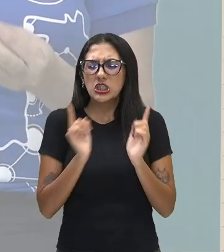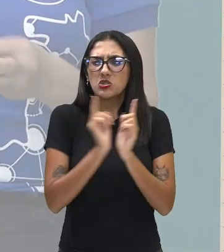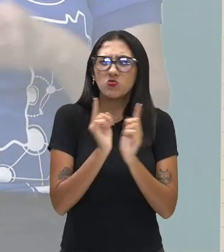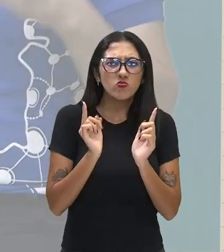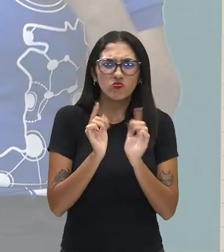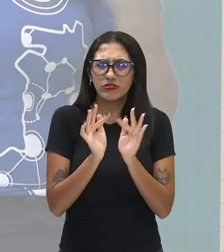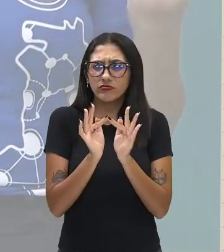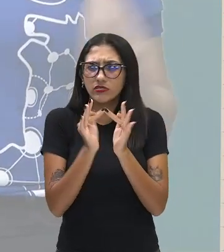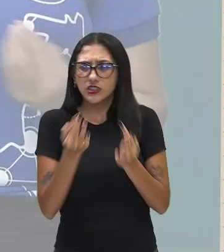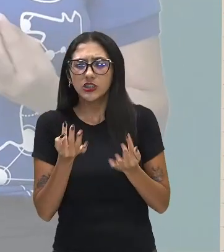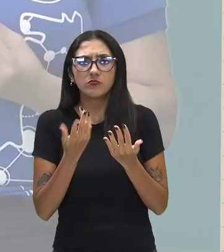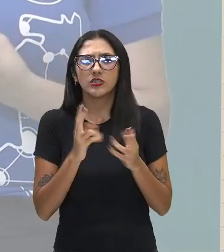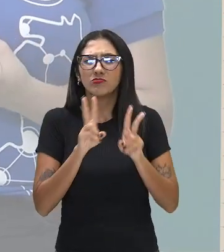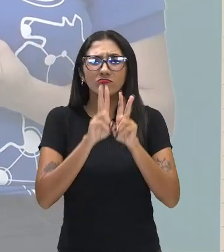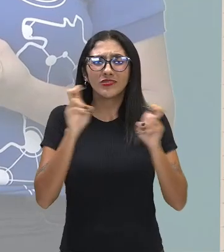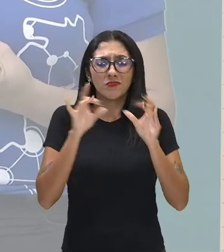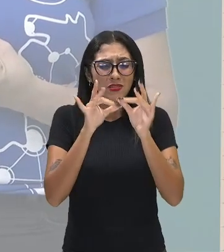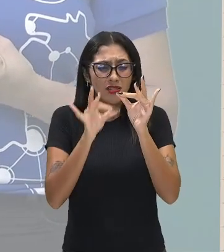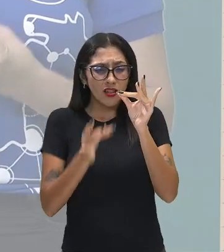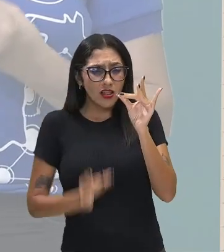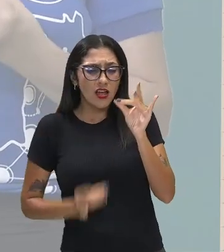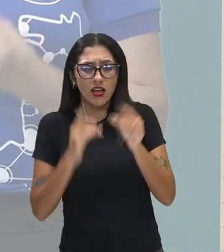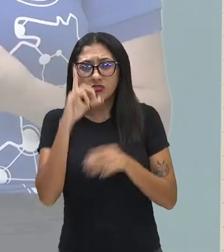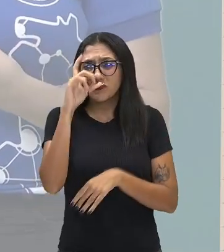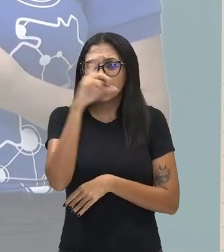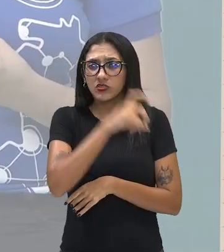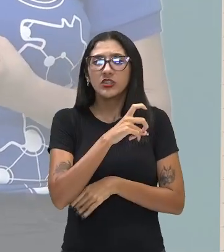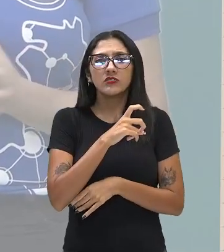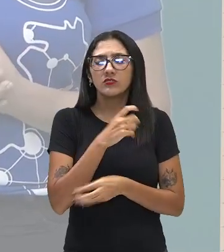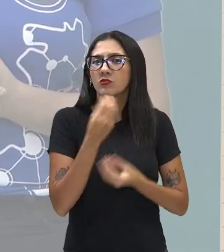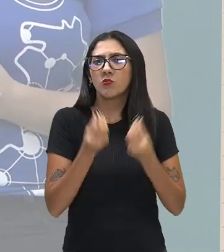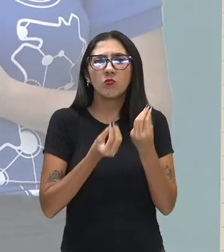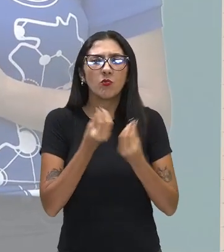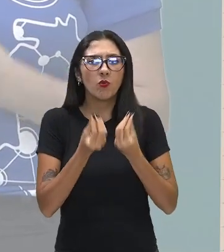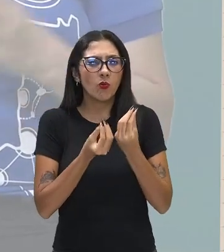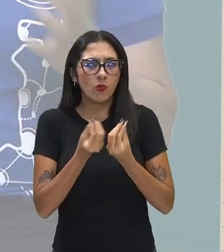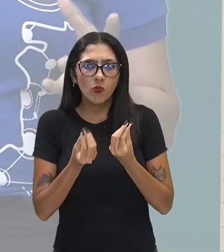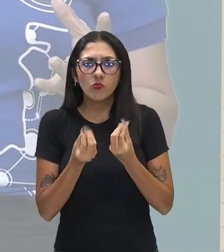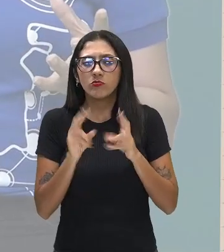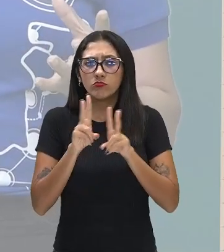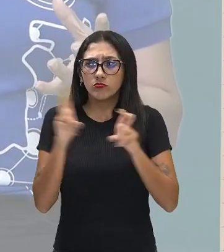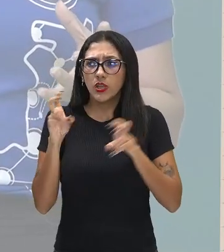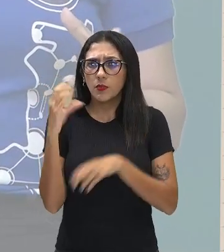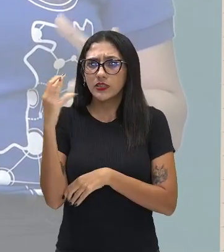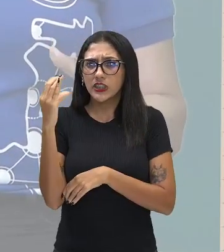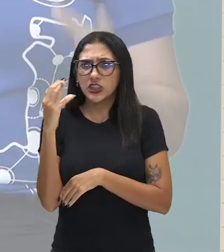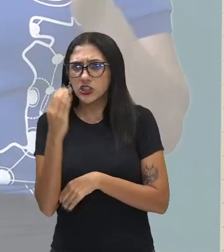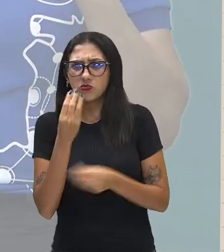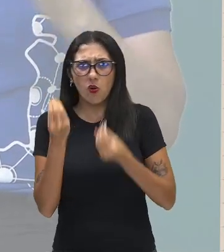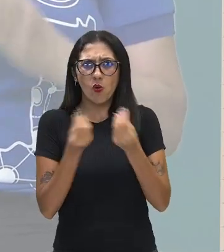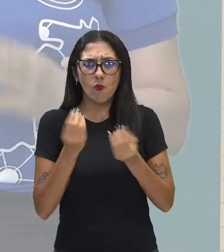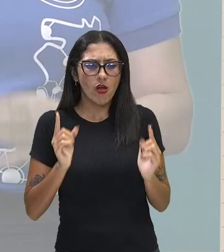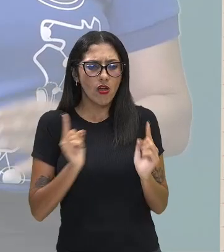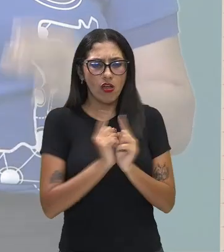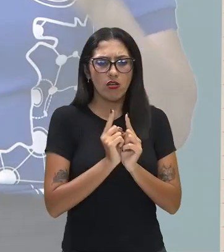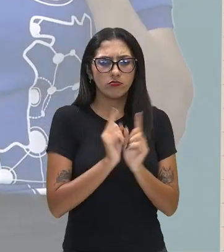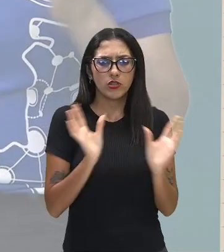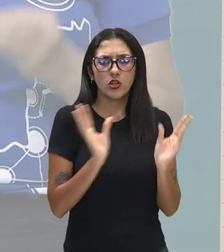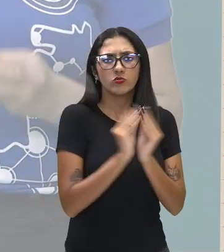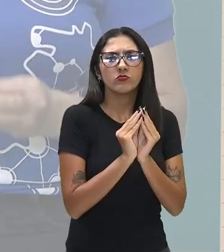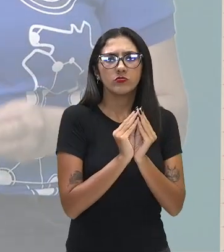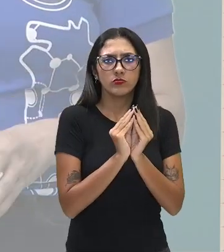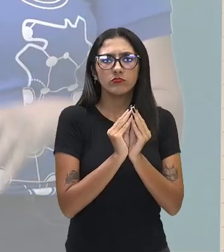um assunto tão complexo, que é de um trabalho científico. Então, eu vou ter